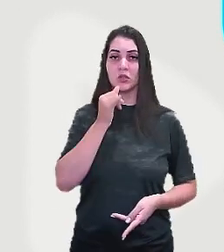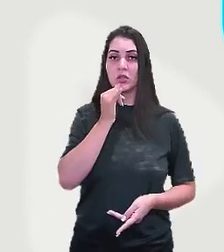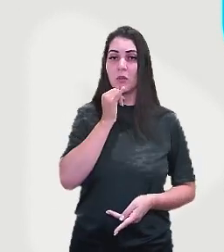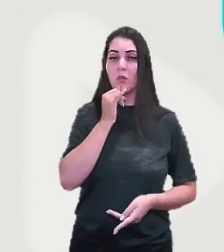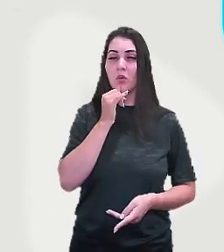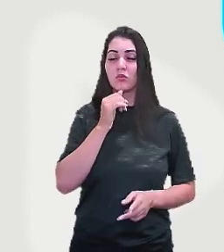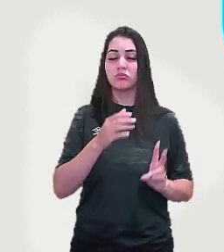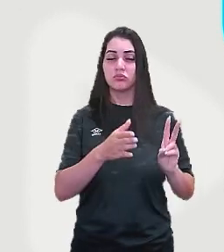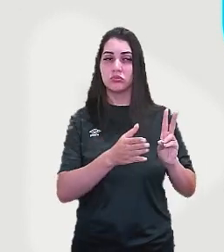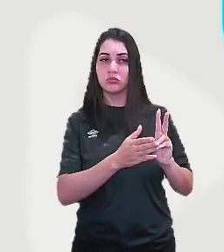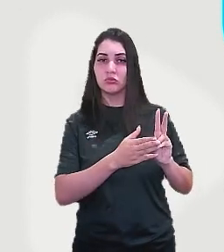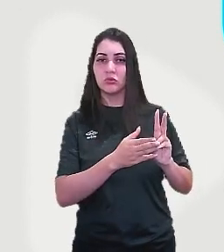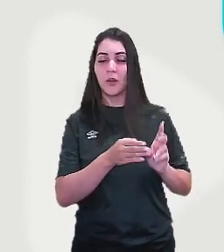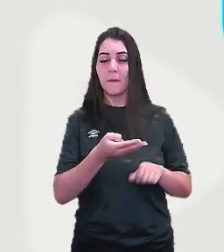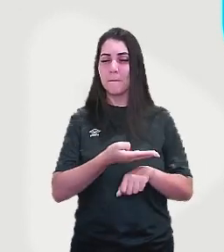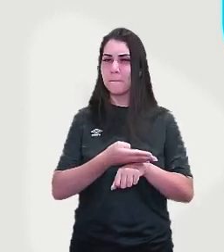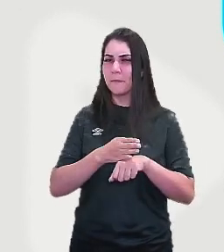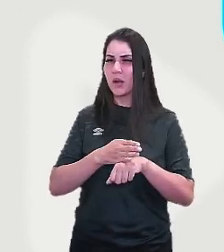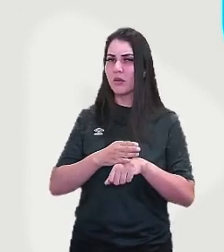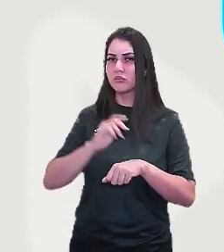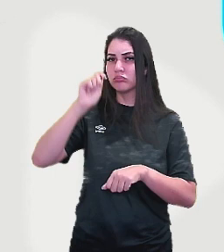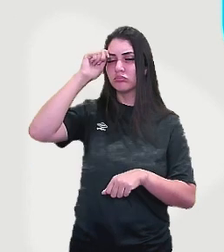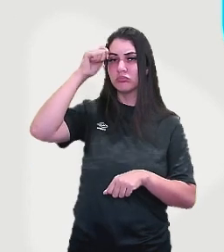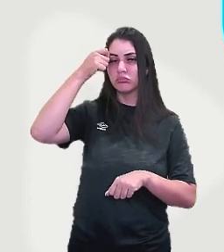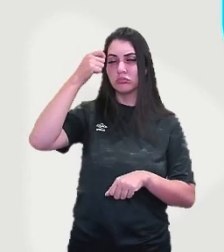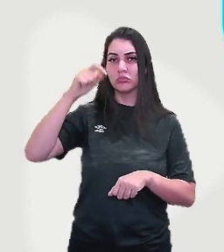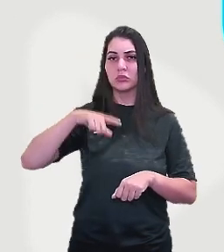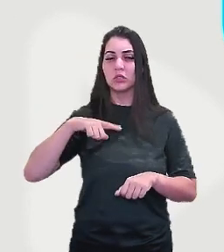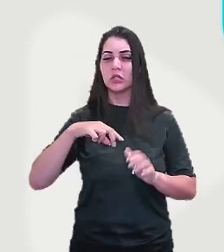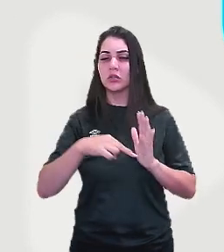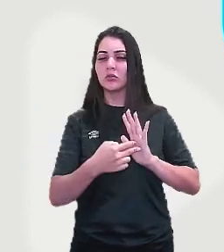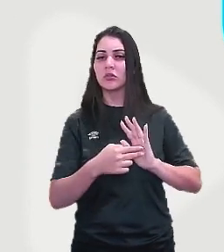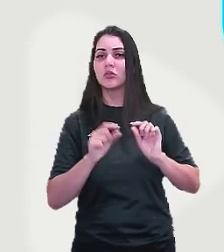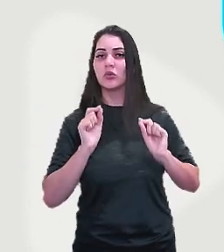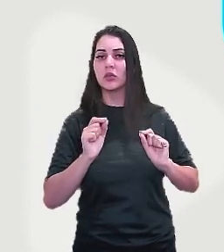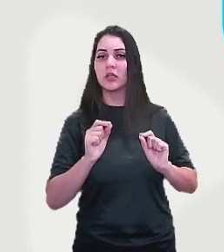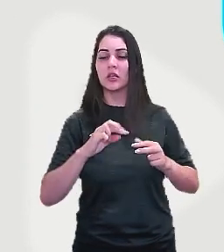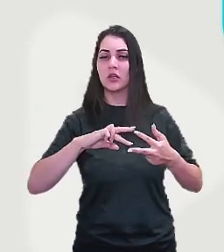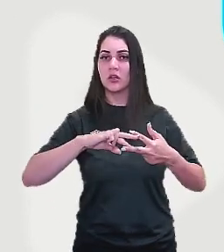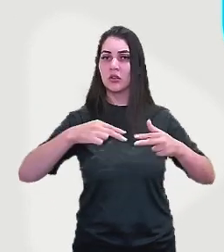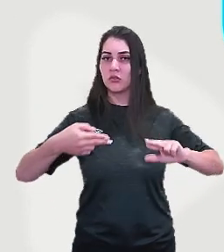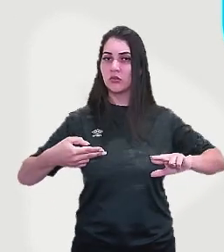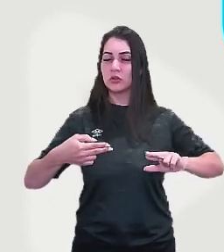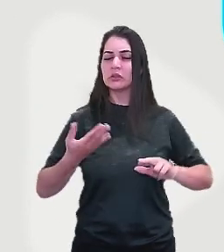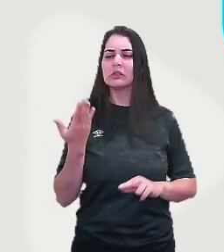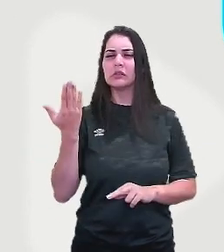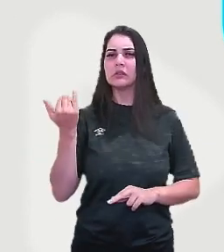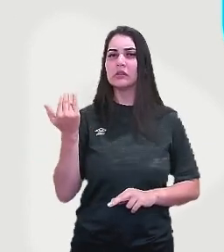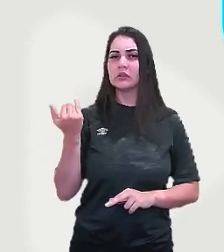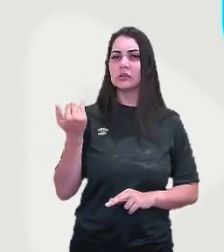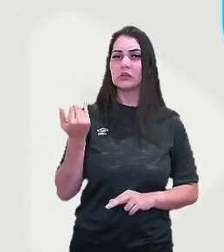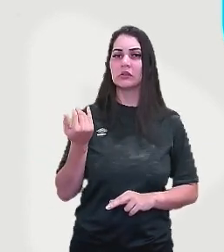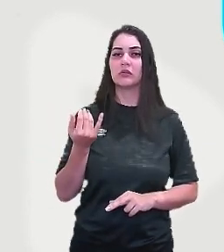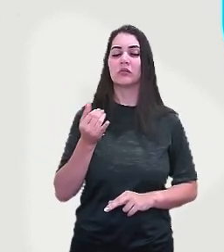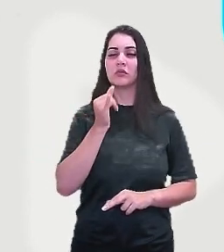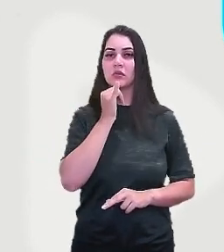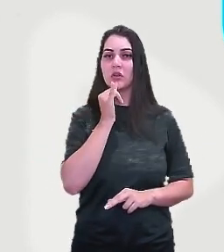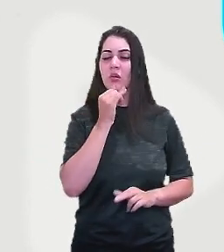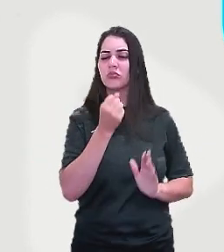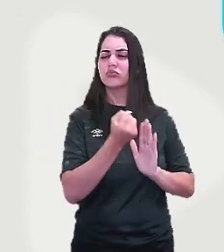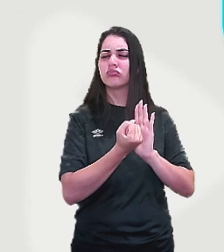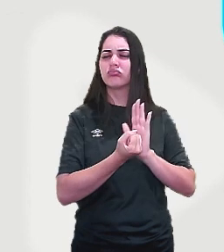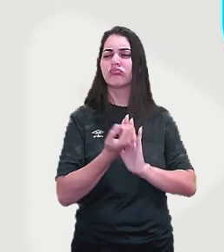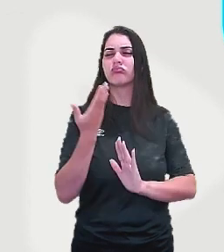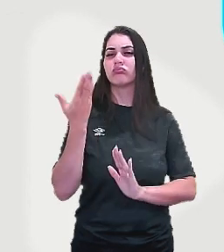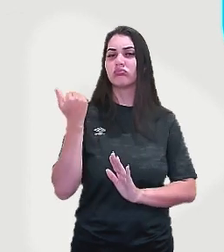ou negros, no que se refere ao aspecto genético. Antigamente, né, naqueles séculos